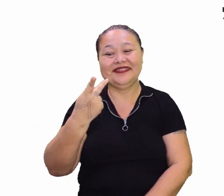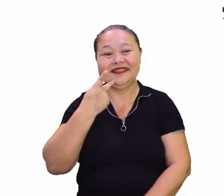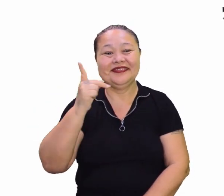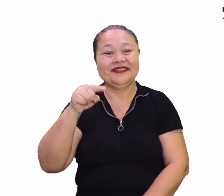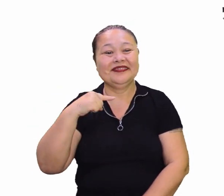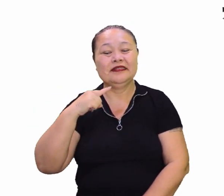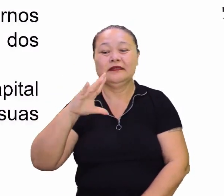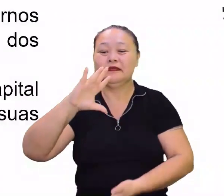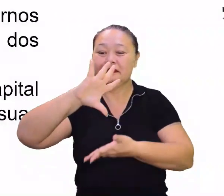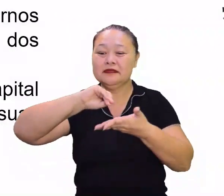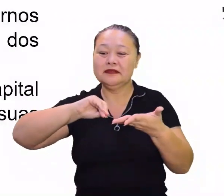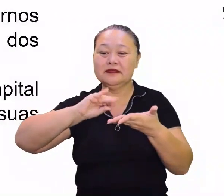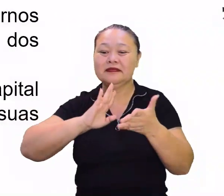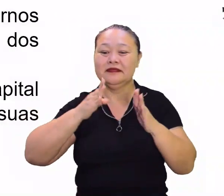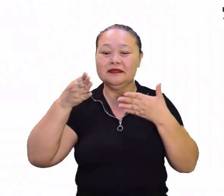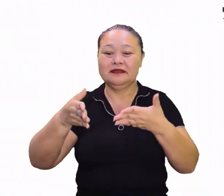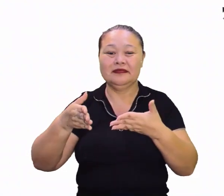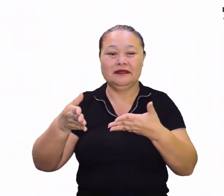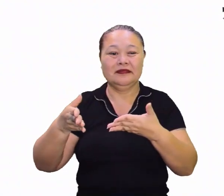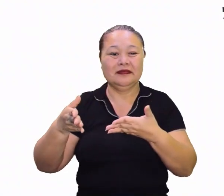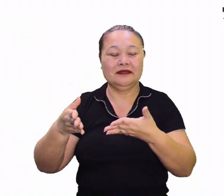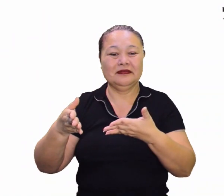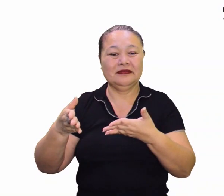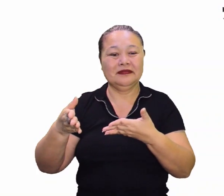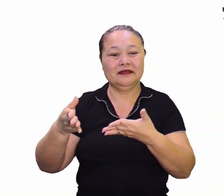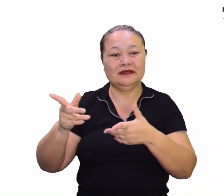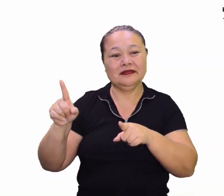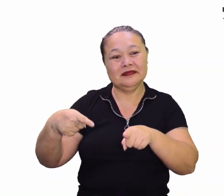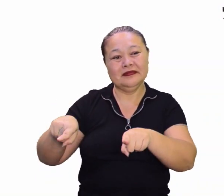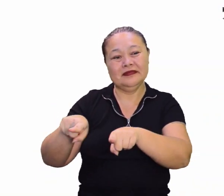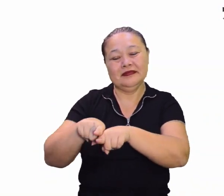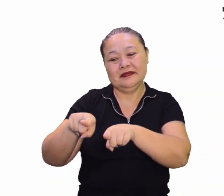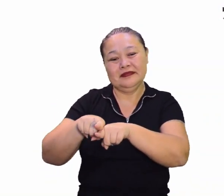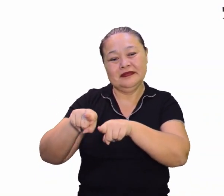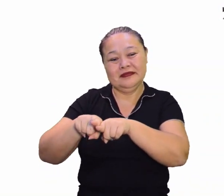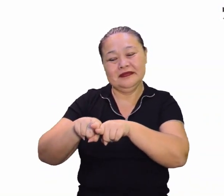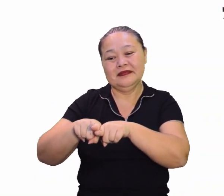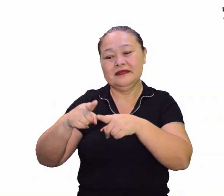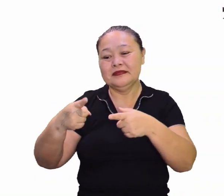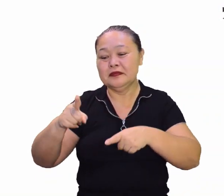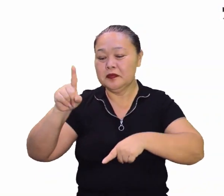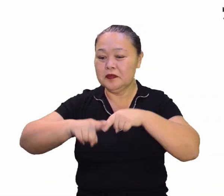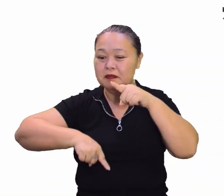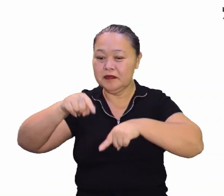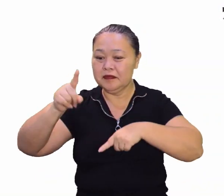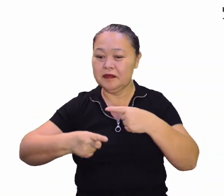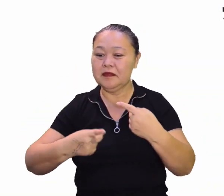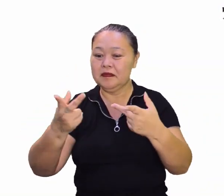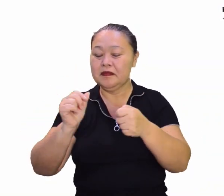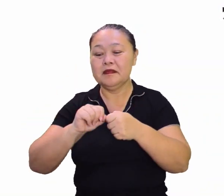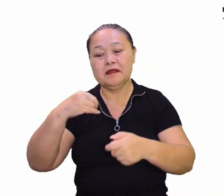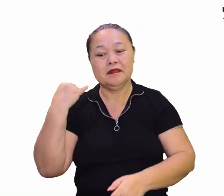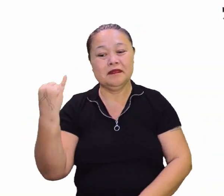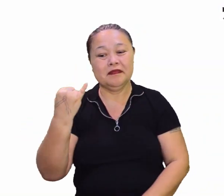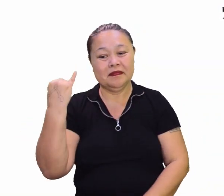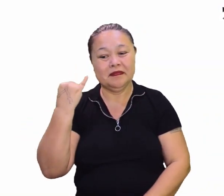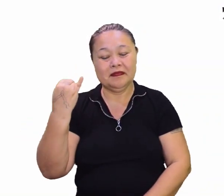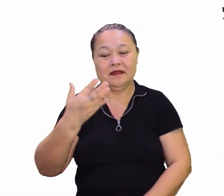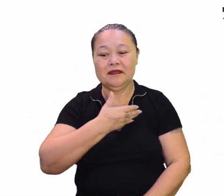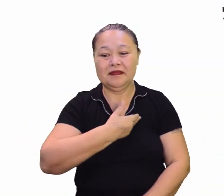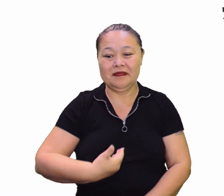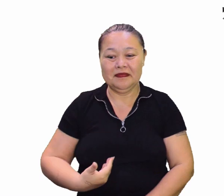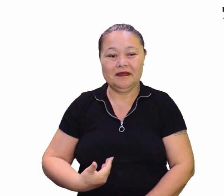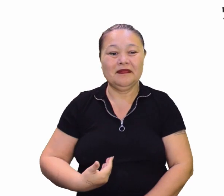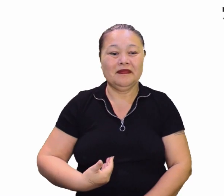Esse modelo aí voltado, né, para também exportação, mas foi muito importante porque o